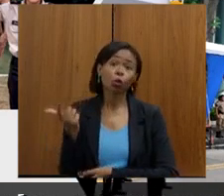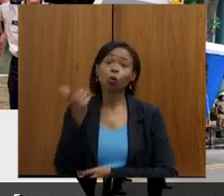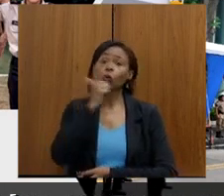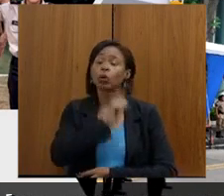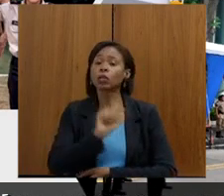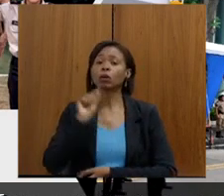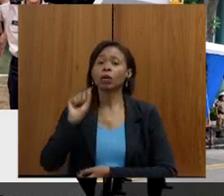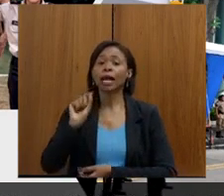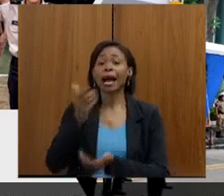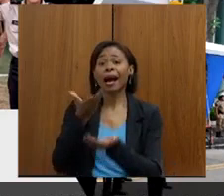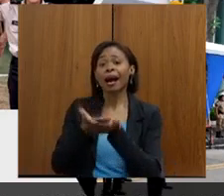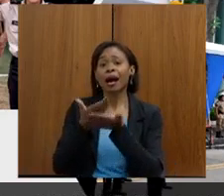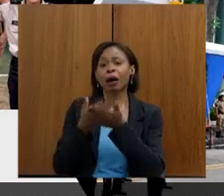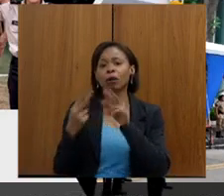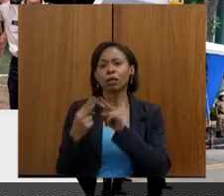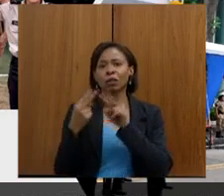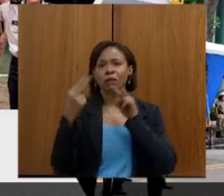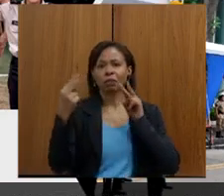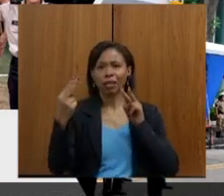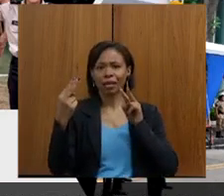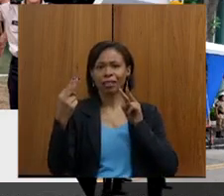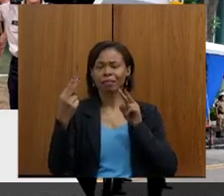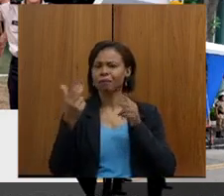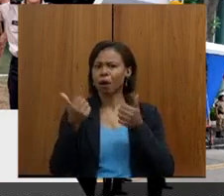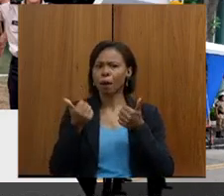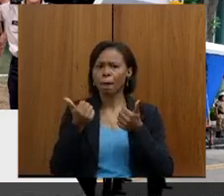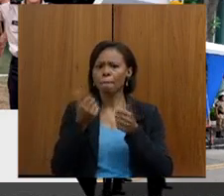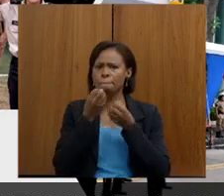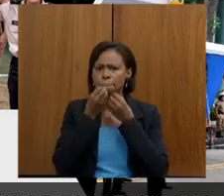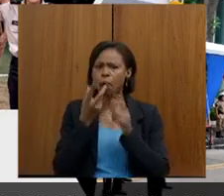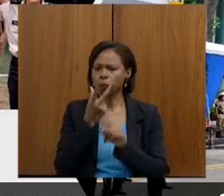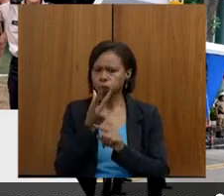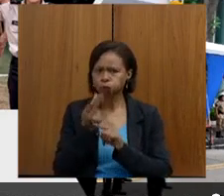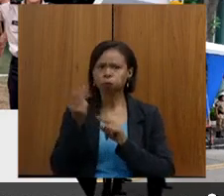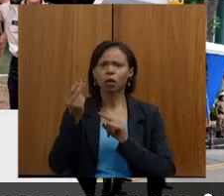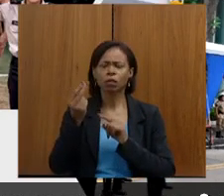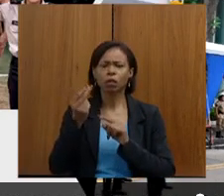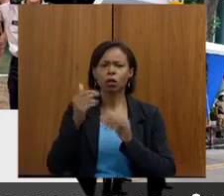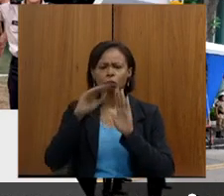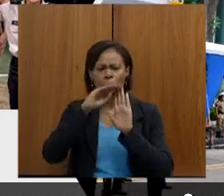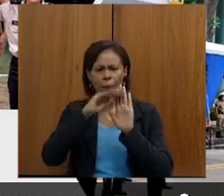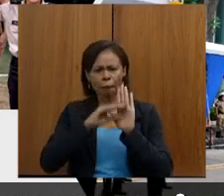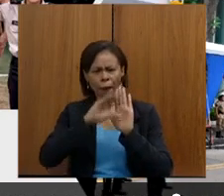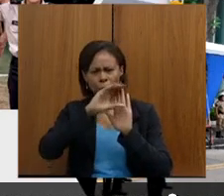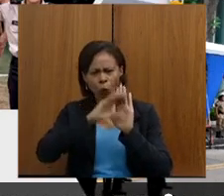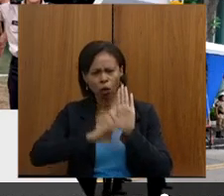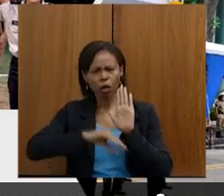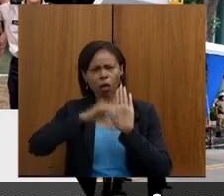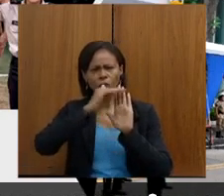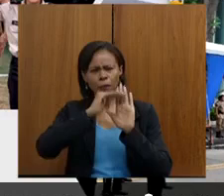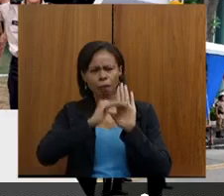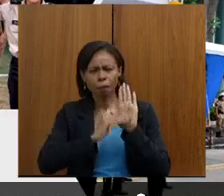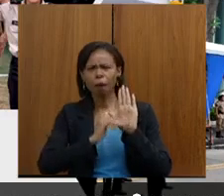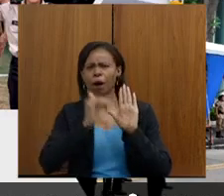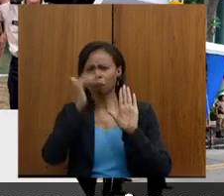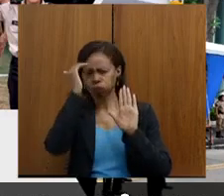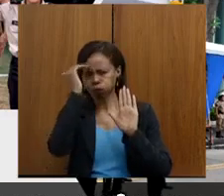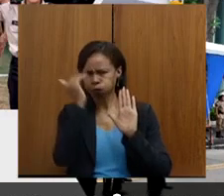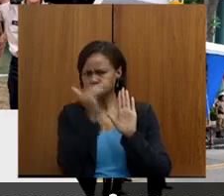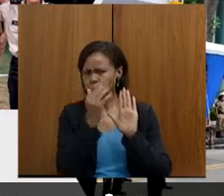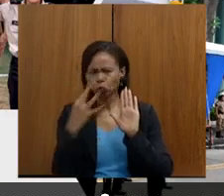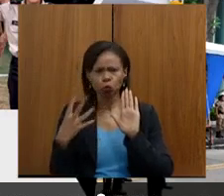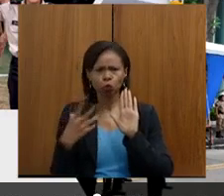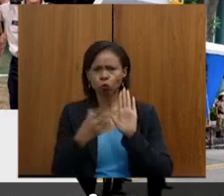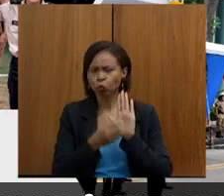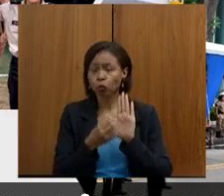aula online e foi um sucesso as corridas cumprimos todo o currículo previsto e e Os